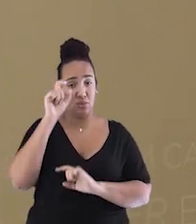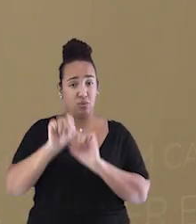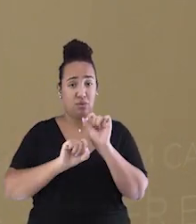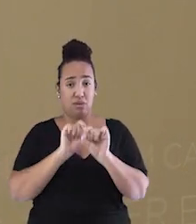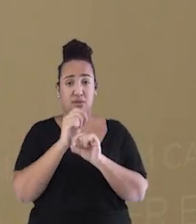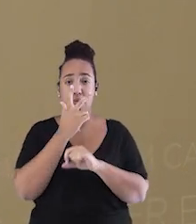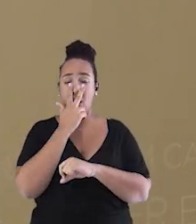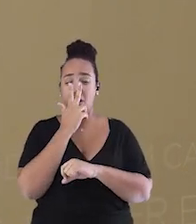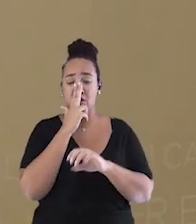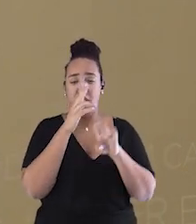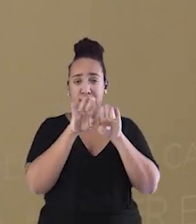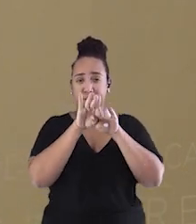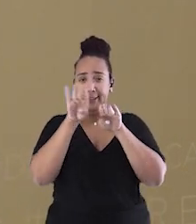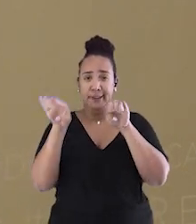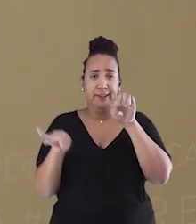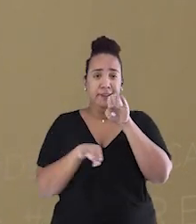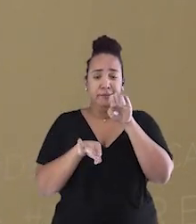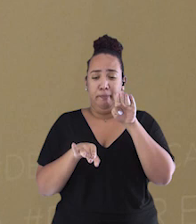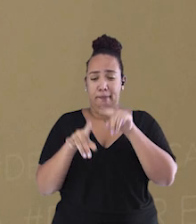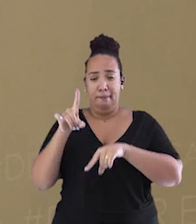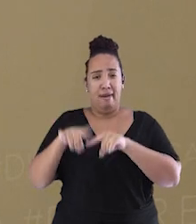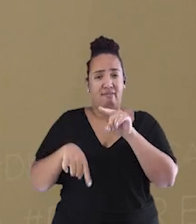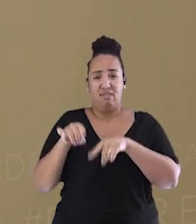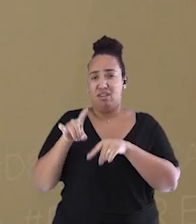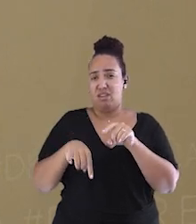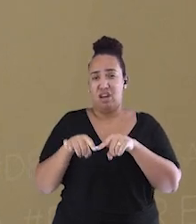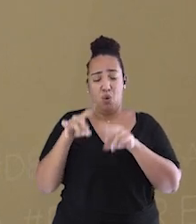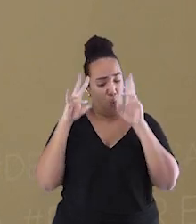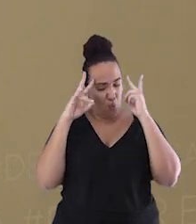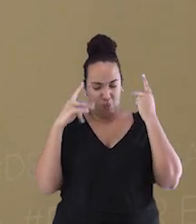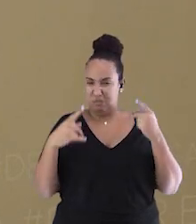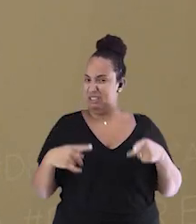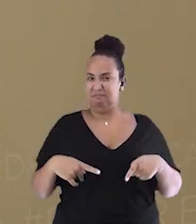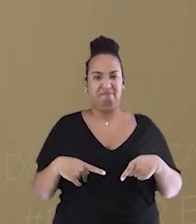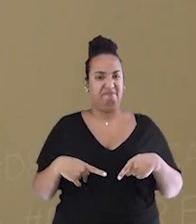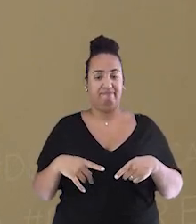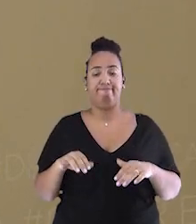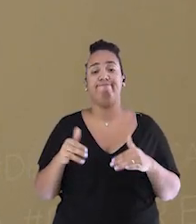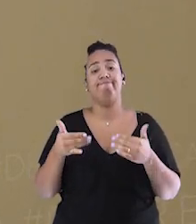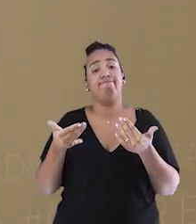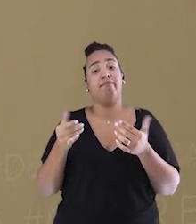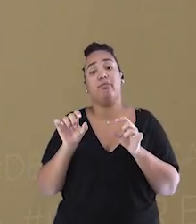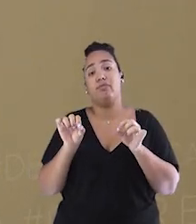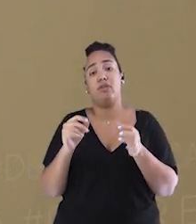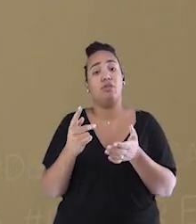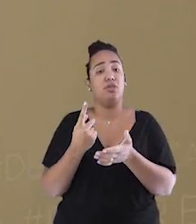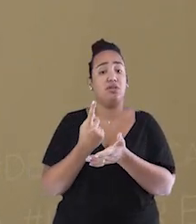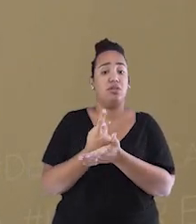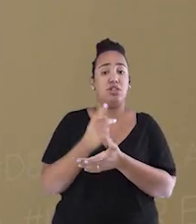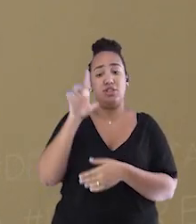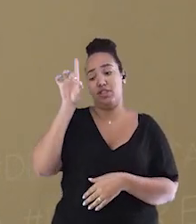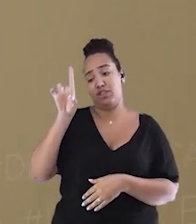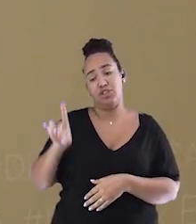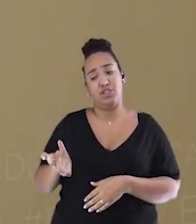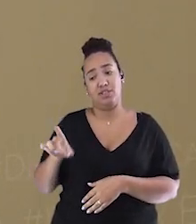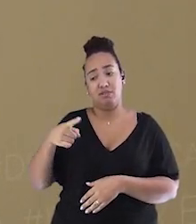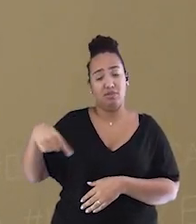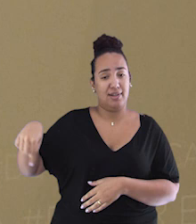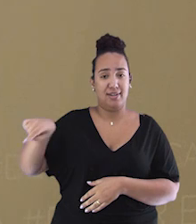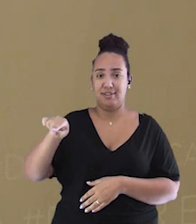considerado um ser inferior, uma coisa, não uma pessoa, e por isso não tinha nenhum